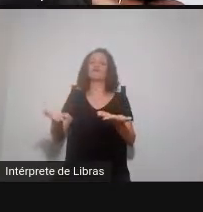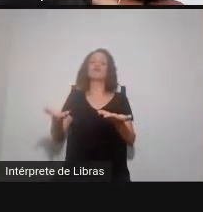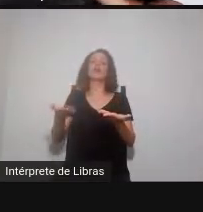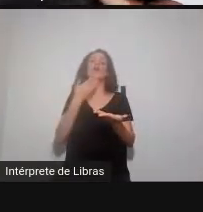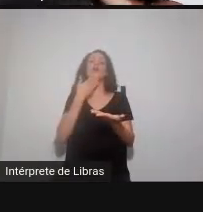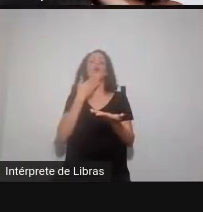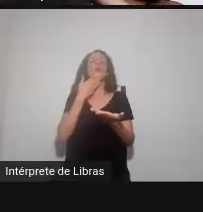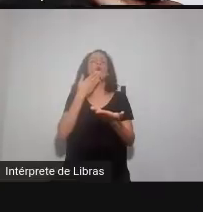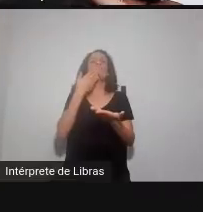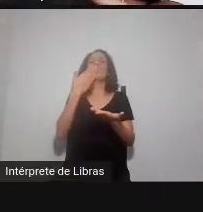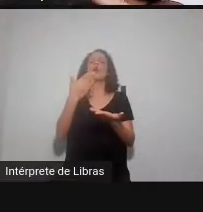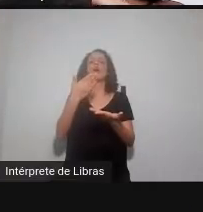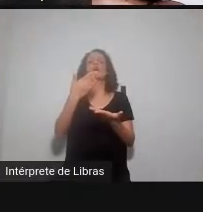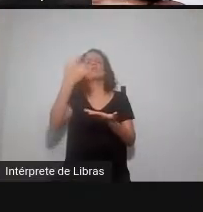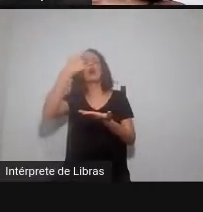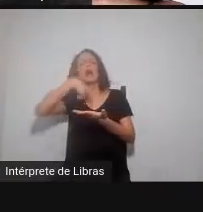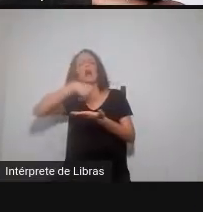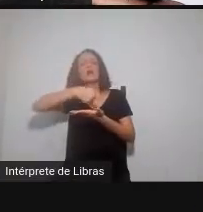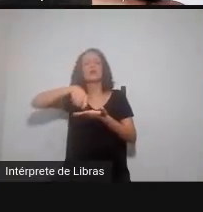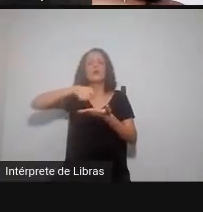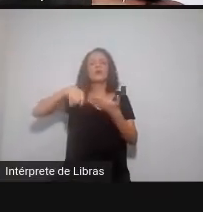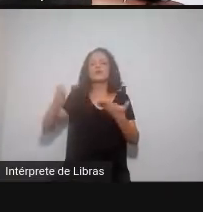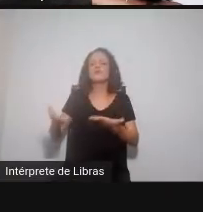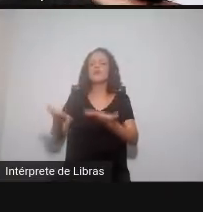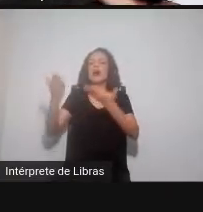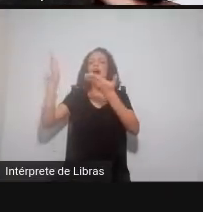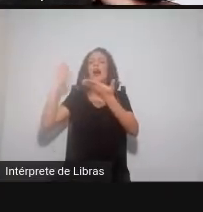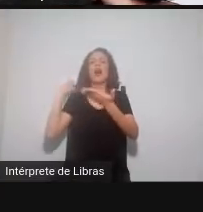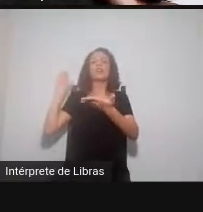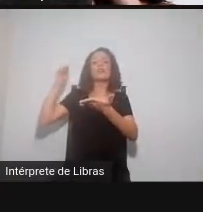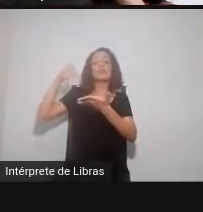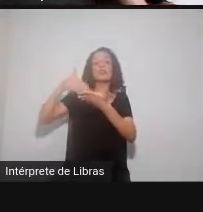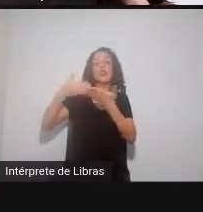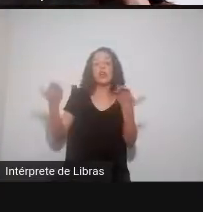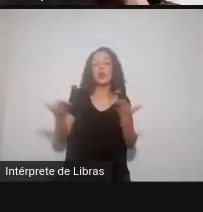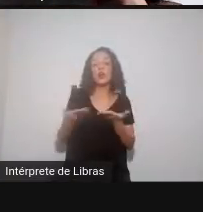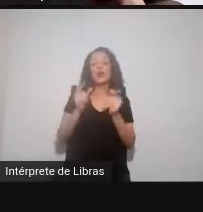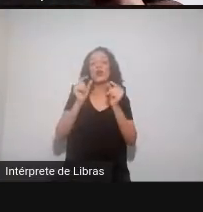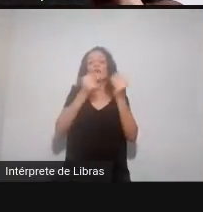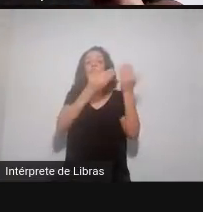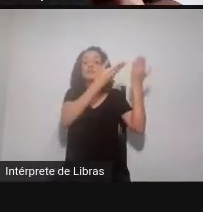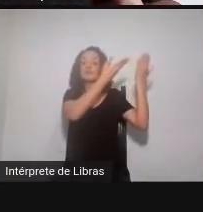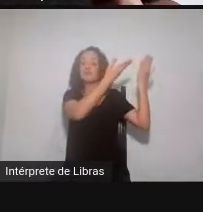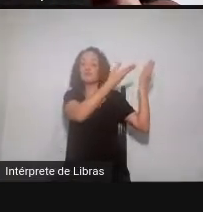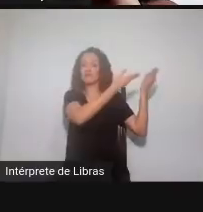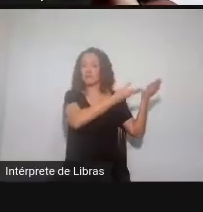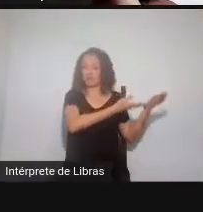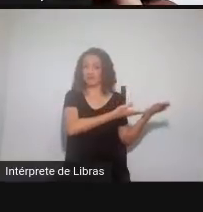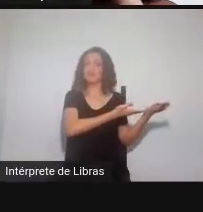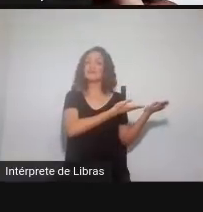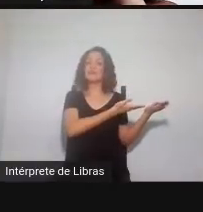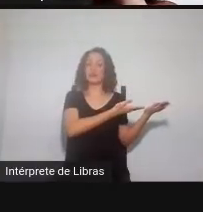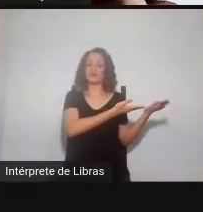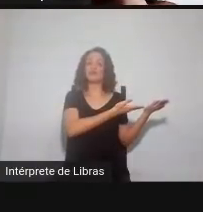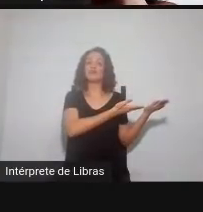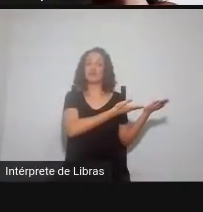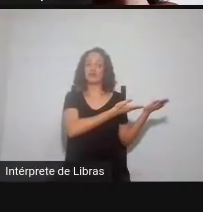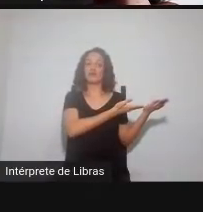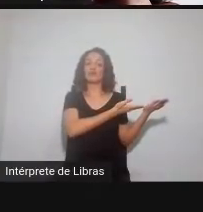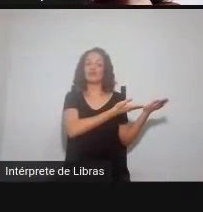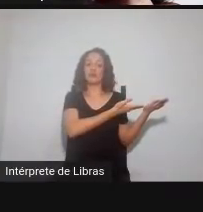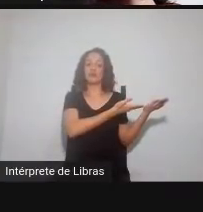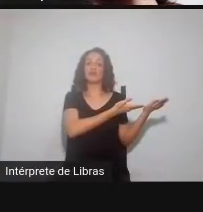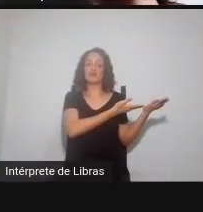os autores homenageados até o momento? Anthony Brown, Ruth Rocha, André Neves, Alden Wood, Ângela